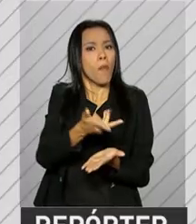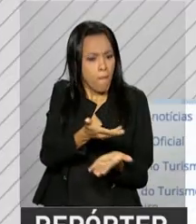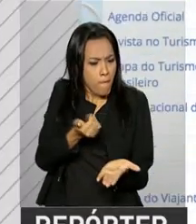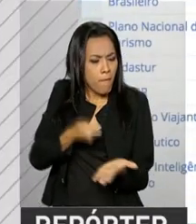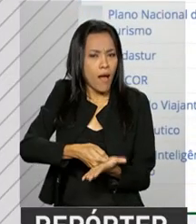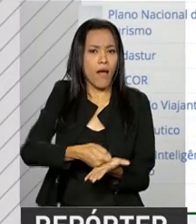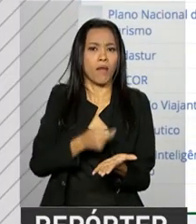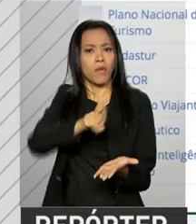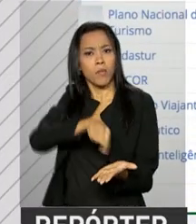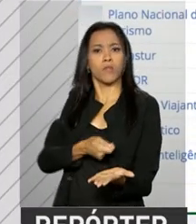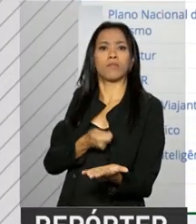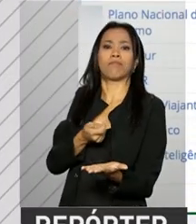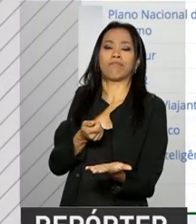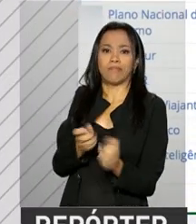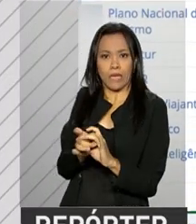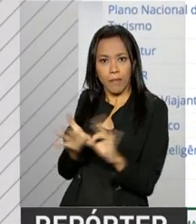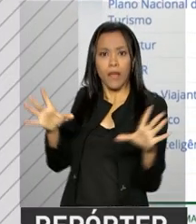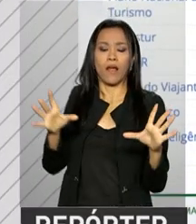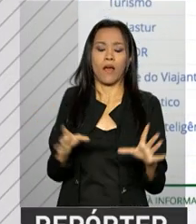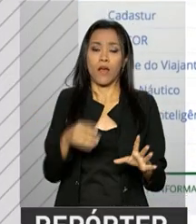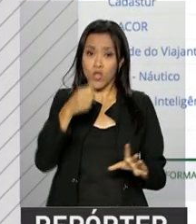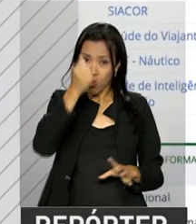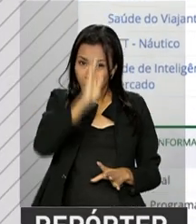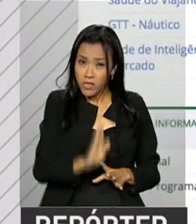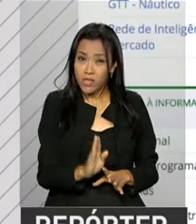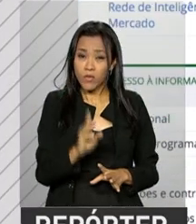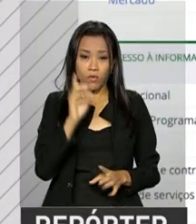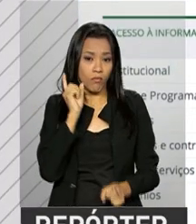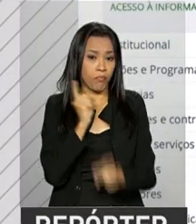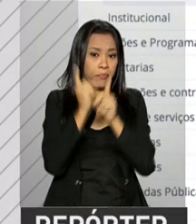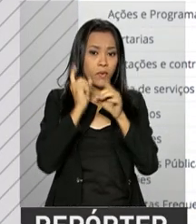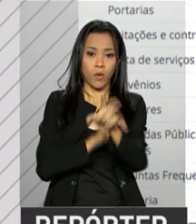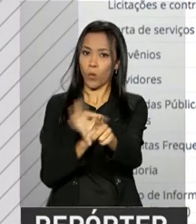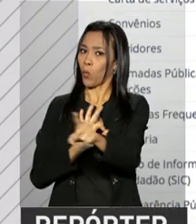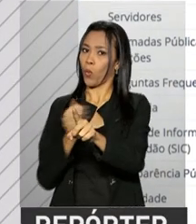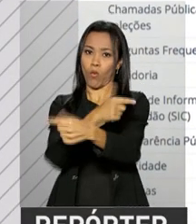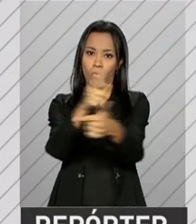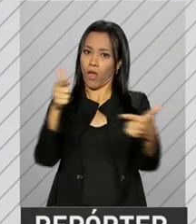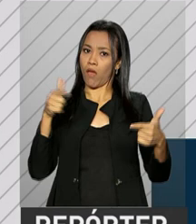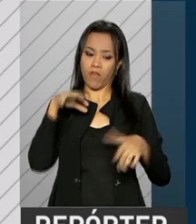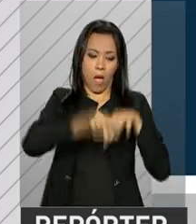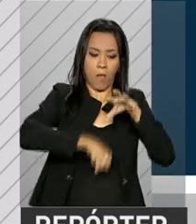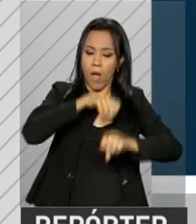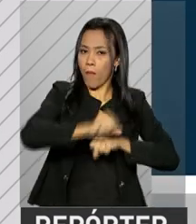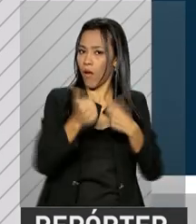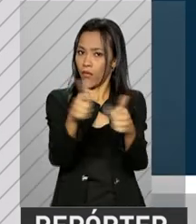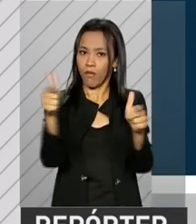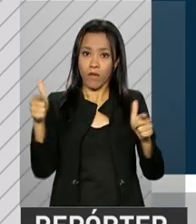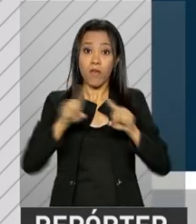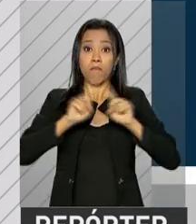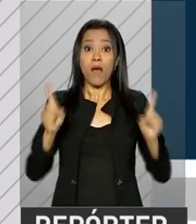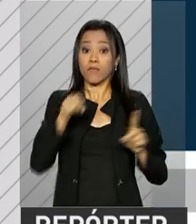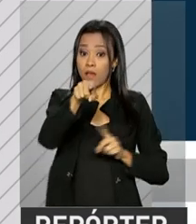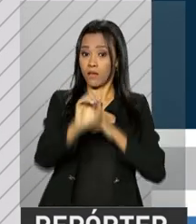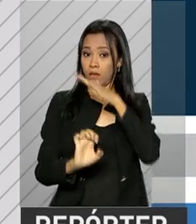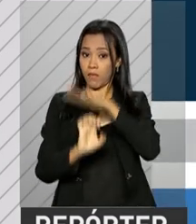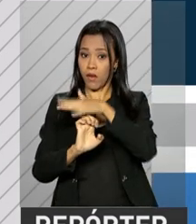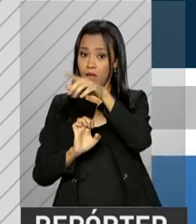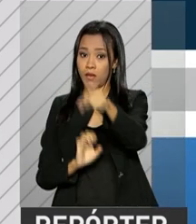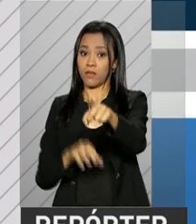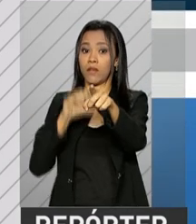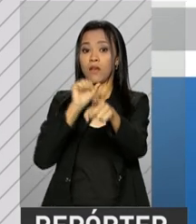do brasil não houve registro de ataques em computadores do governo federal mas o século a empresa